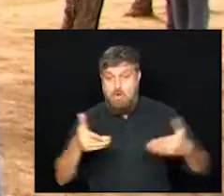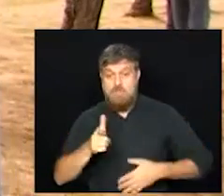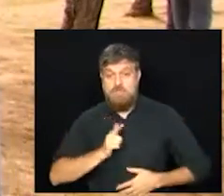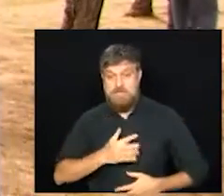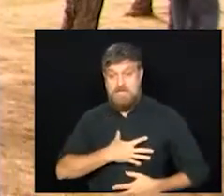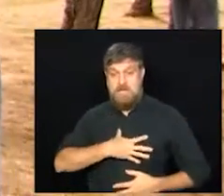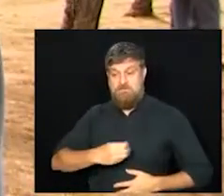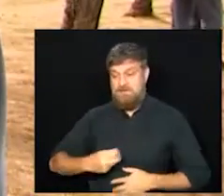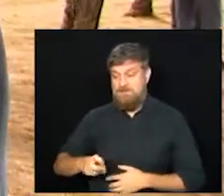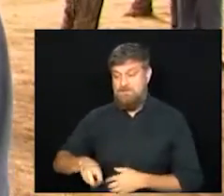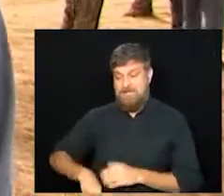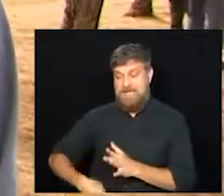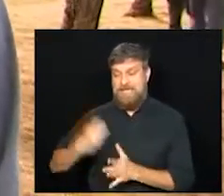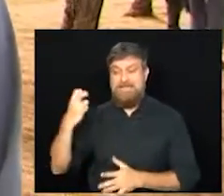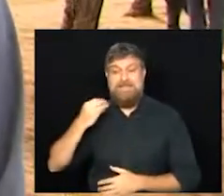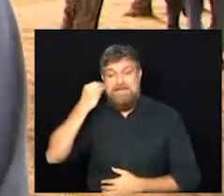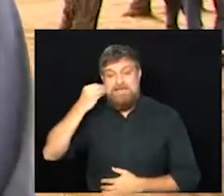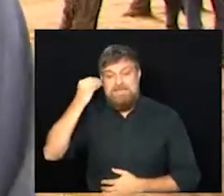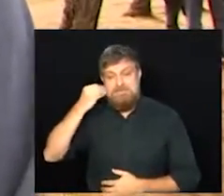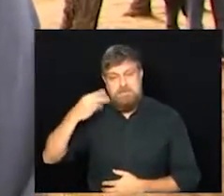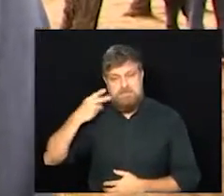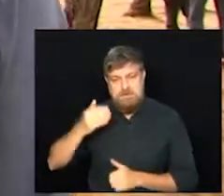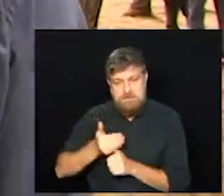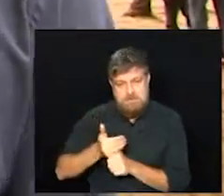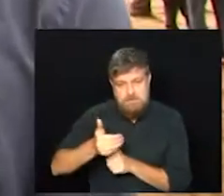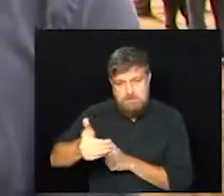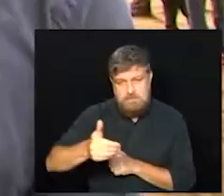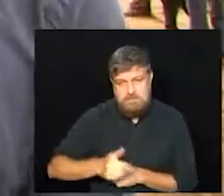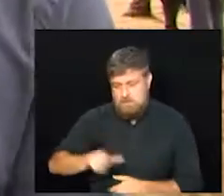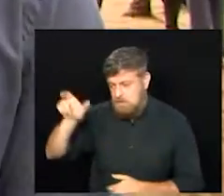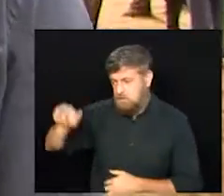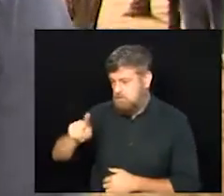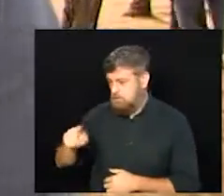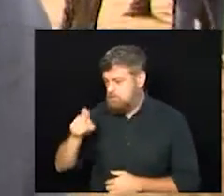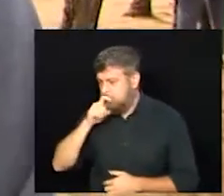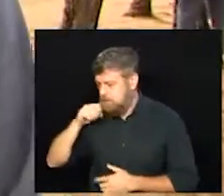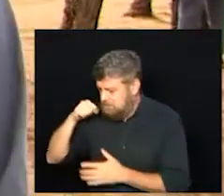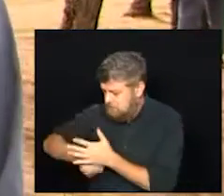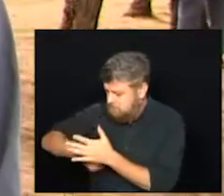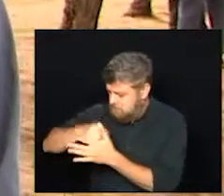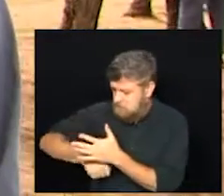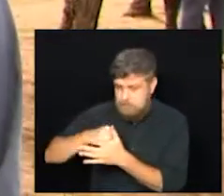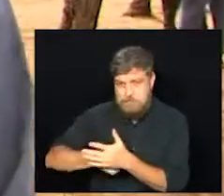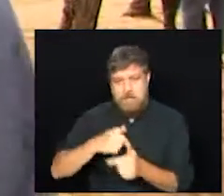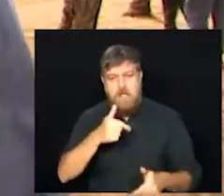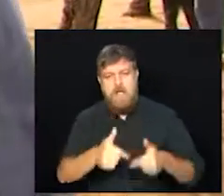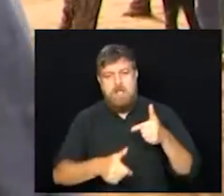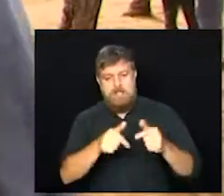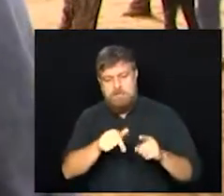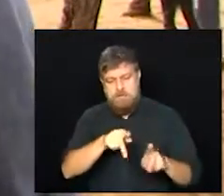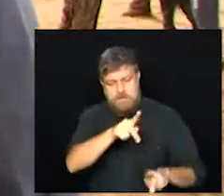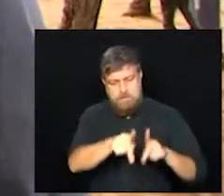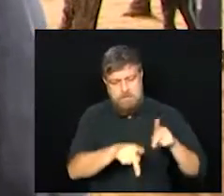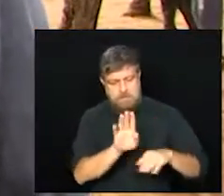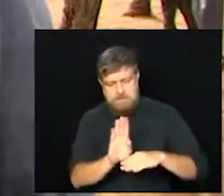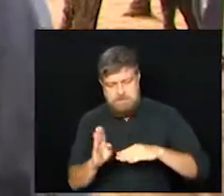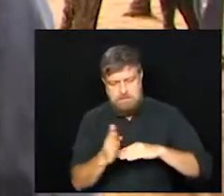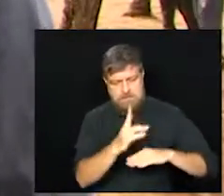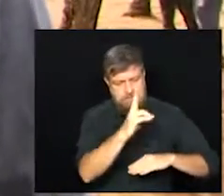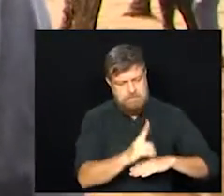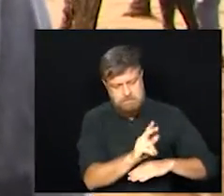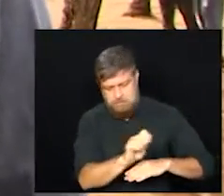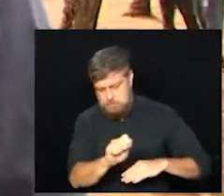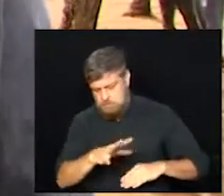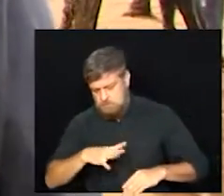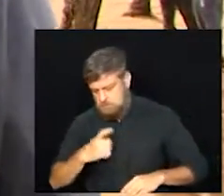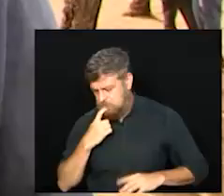filho no 5º mandato como vereador. Um vereador combatente, um vereador que trabalha para a população desta região e a população de